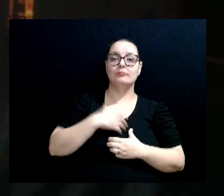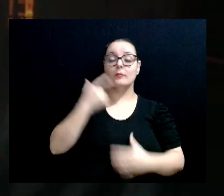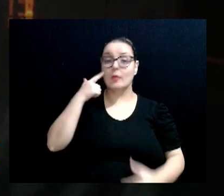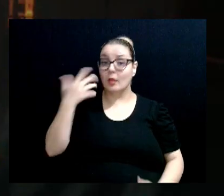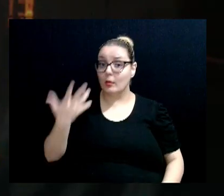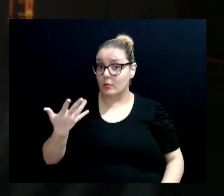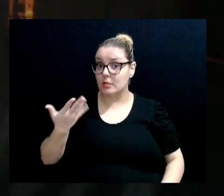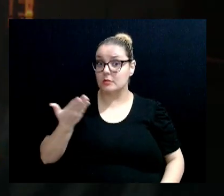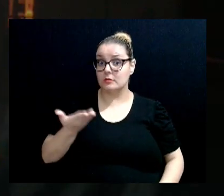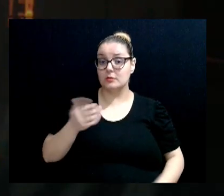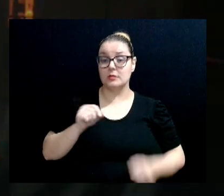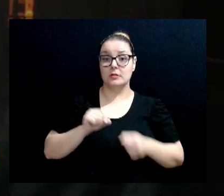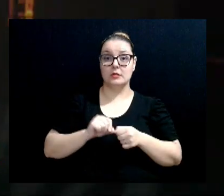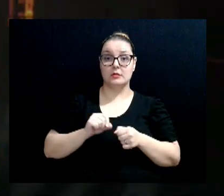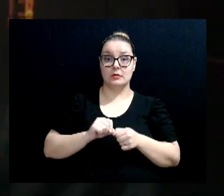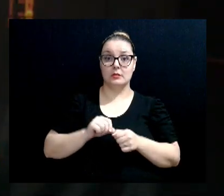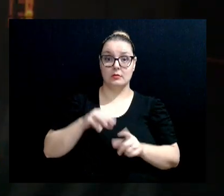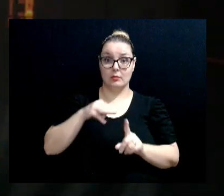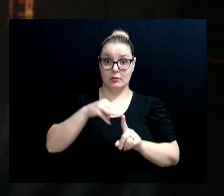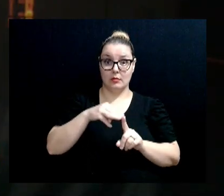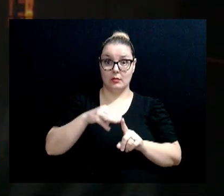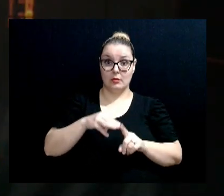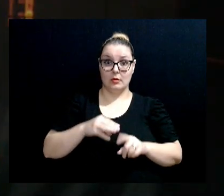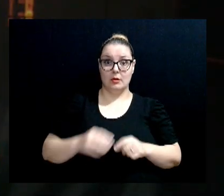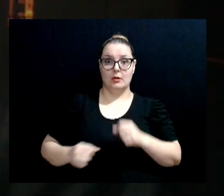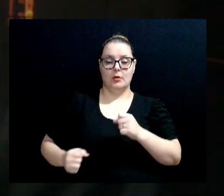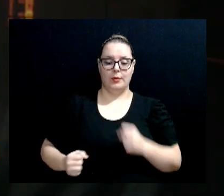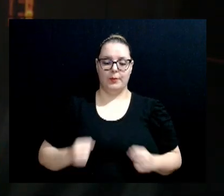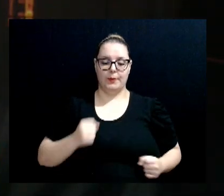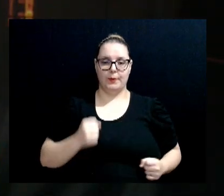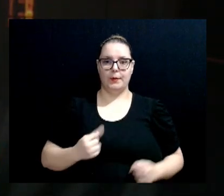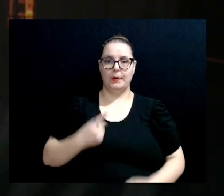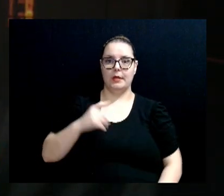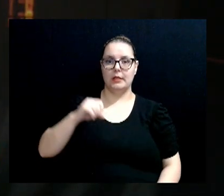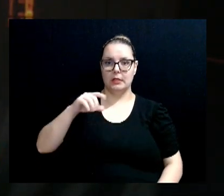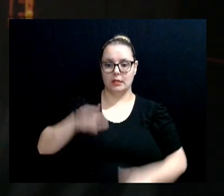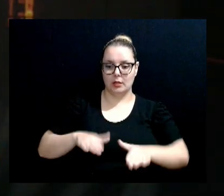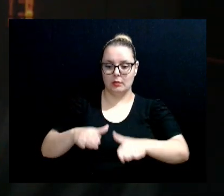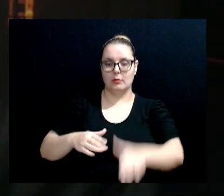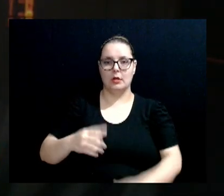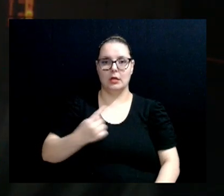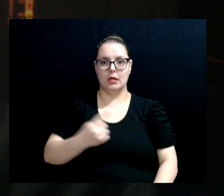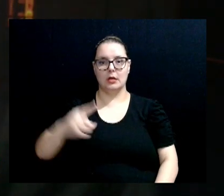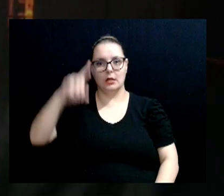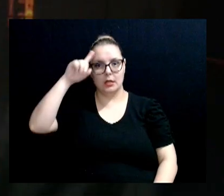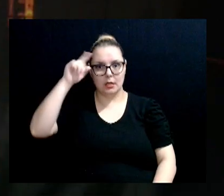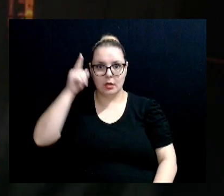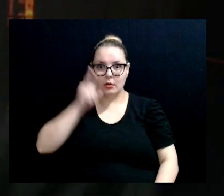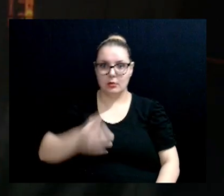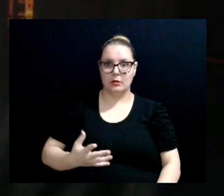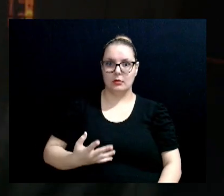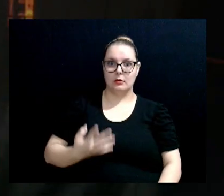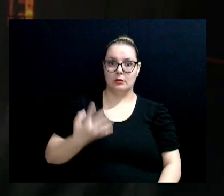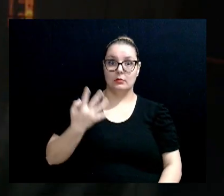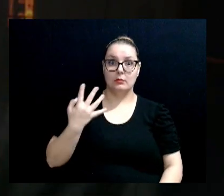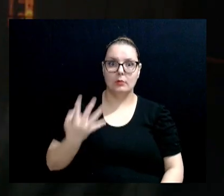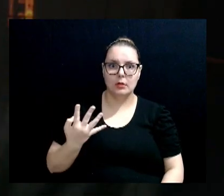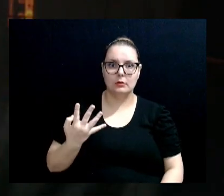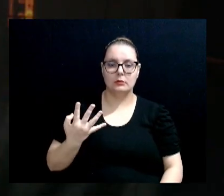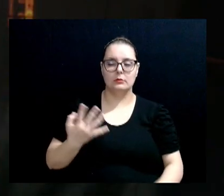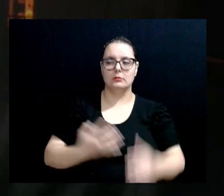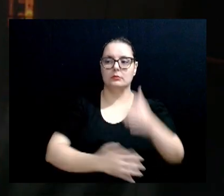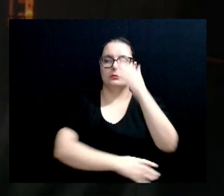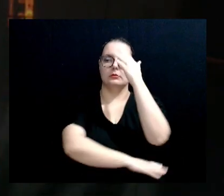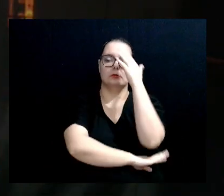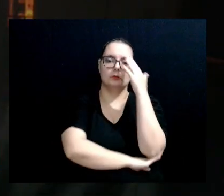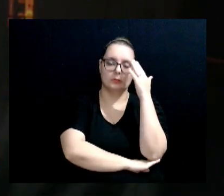uma meta para caminhar aí 10 passos por dia e você não conseguiu atingir 4. E aí você fecha o